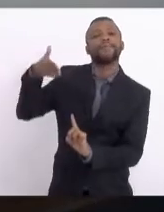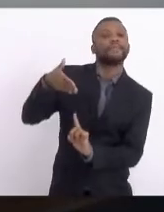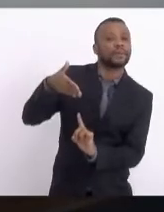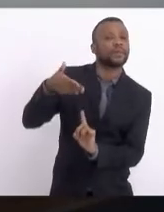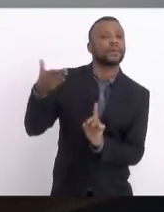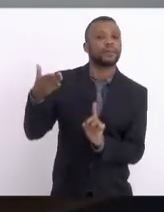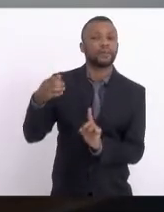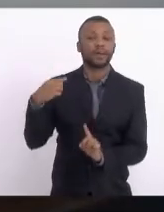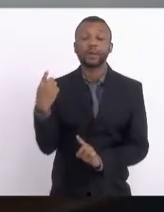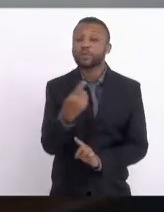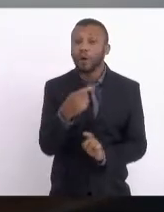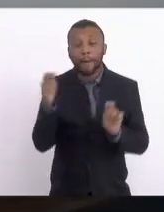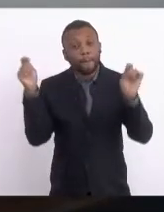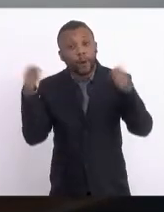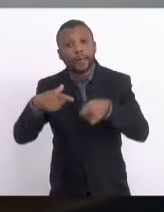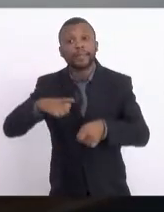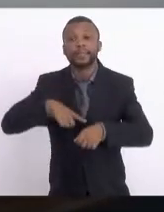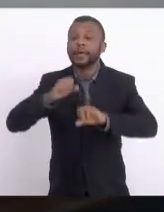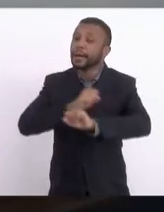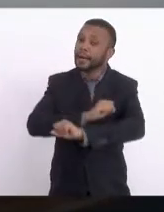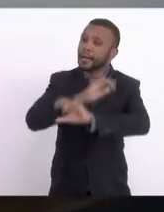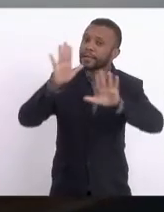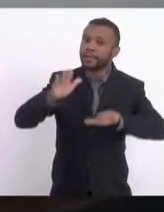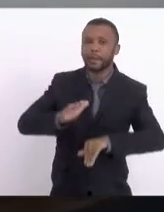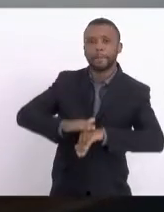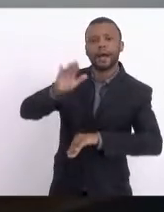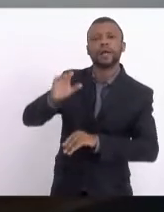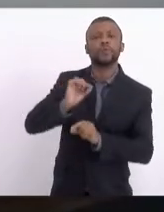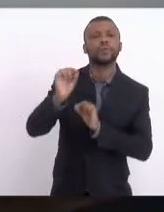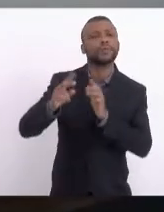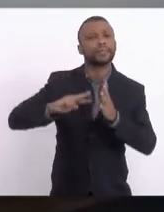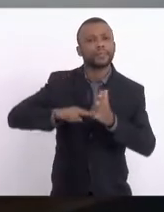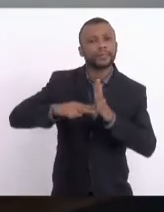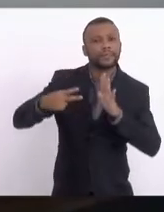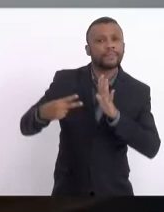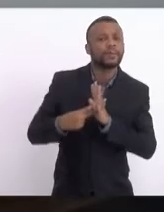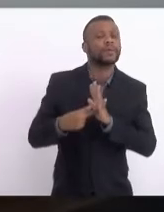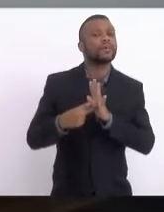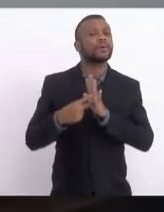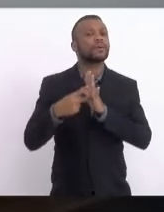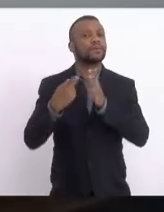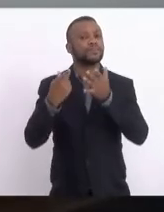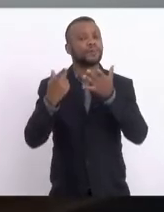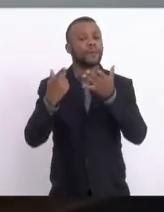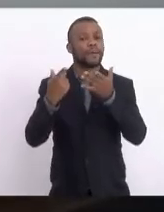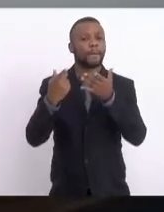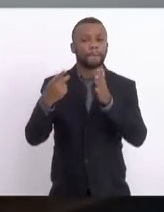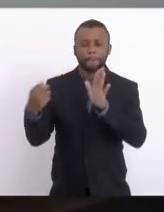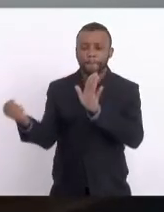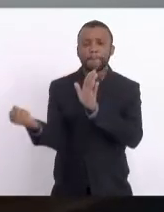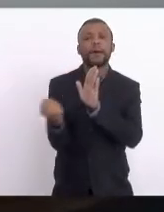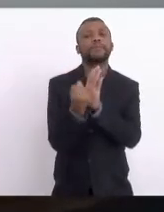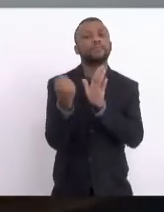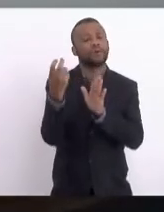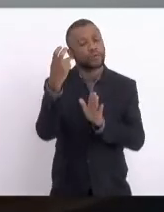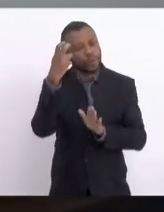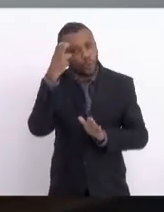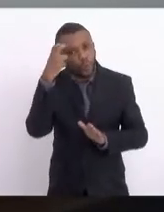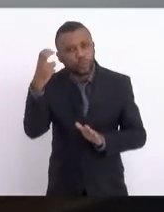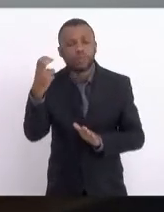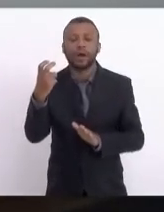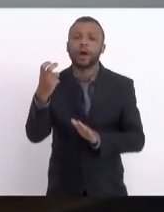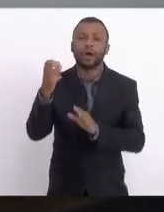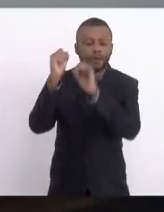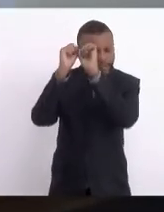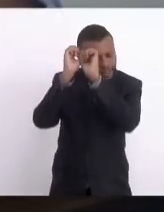possa ter mais clareza do que se trata de patrimônio cultural imaterial